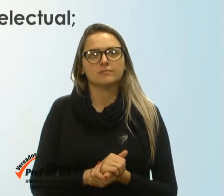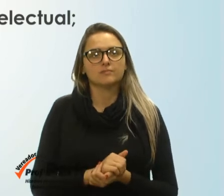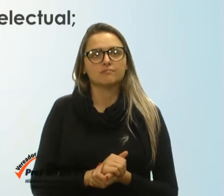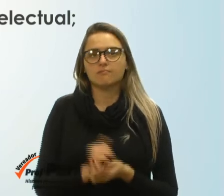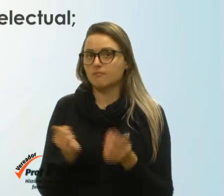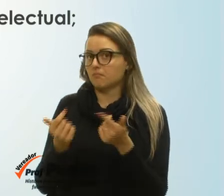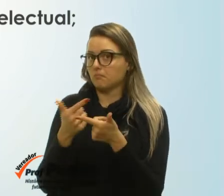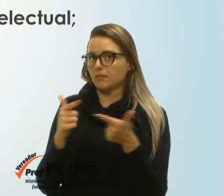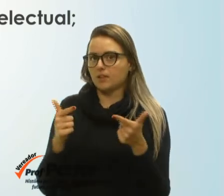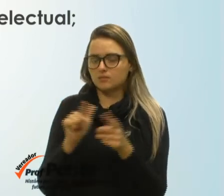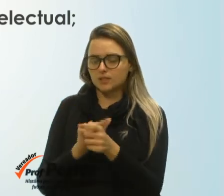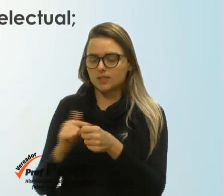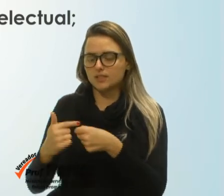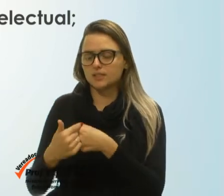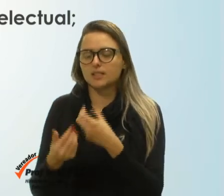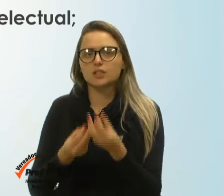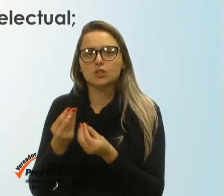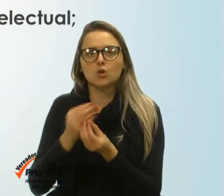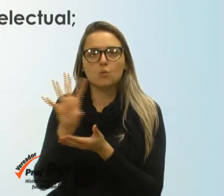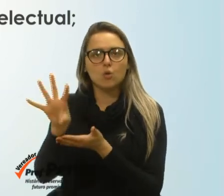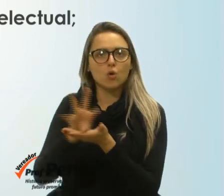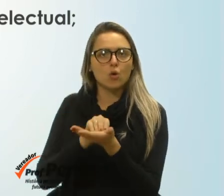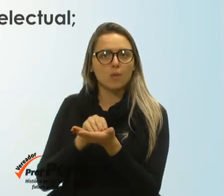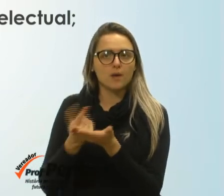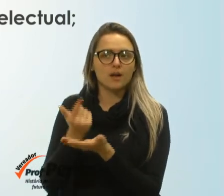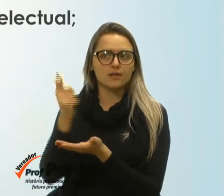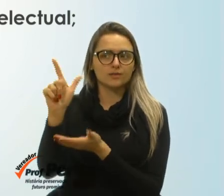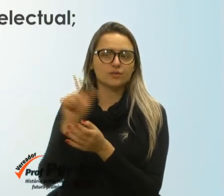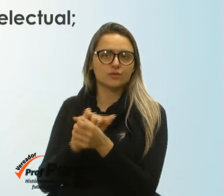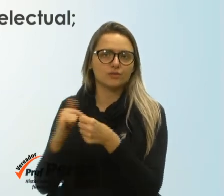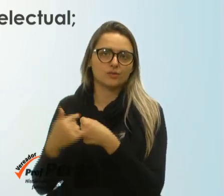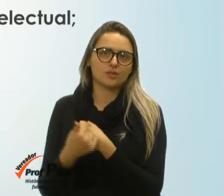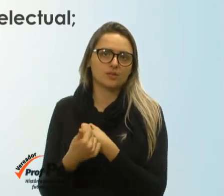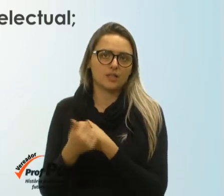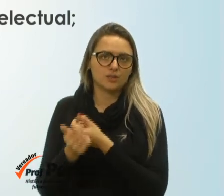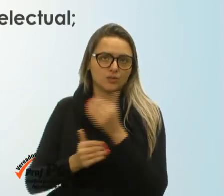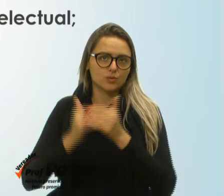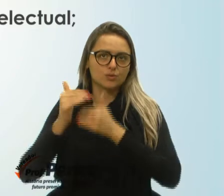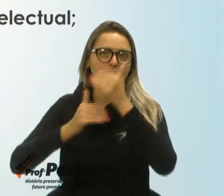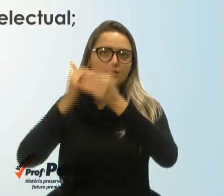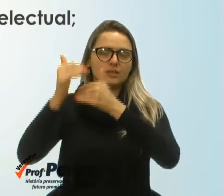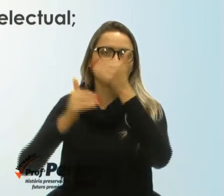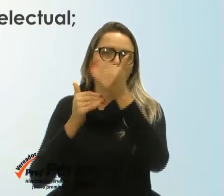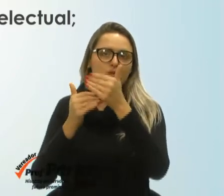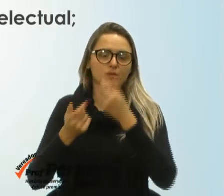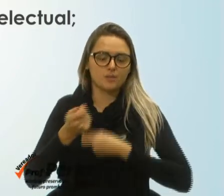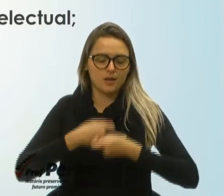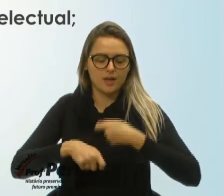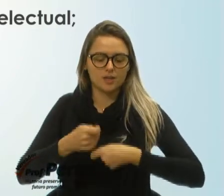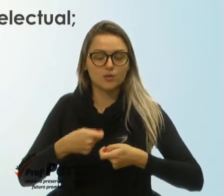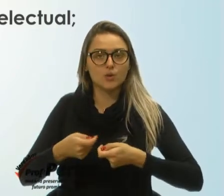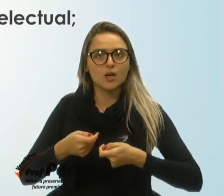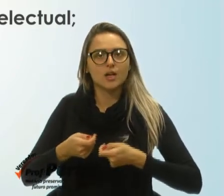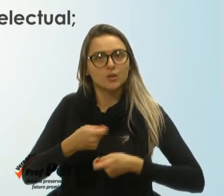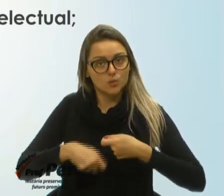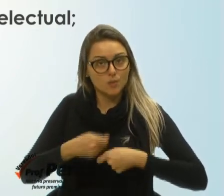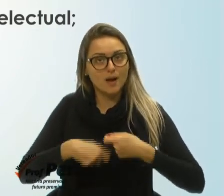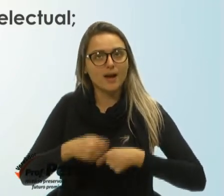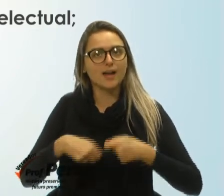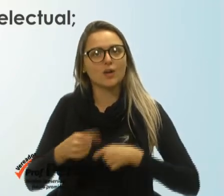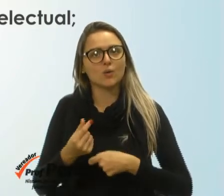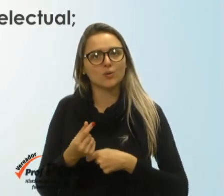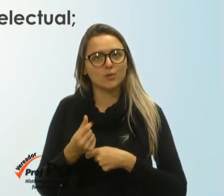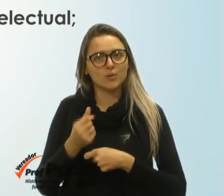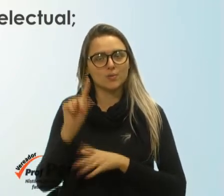nenhuma cidade tem como copiar de outra cidade o desenvolvimento de uma economia criativa. Por quê? Porque cada